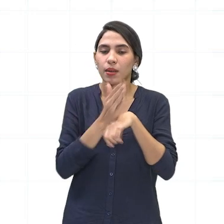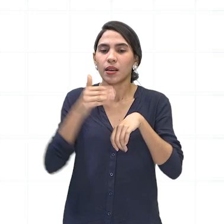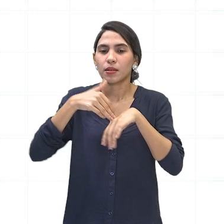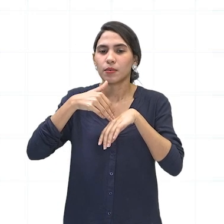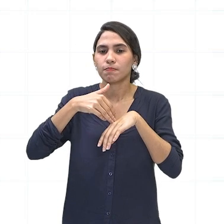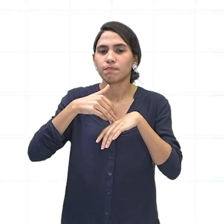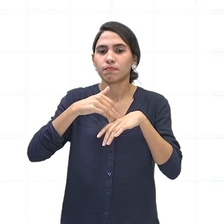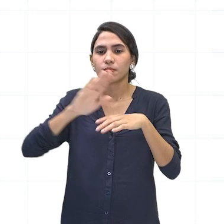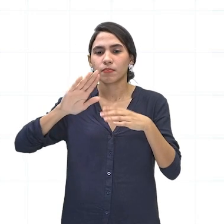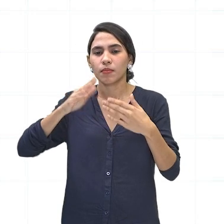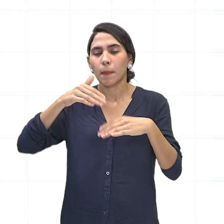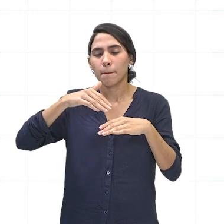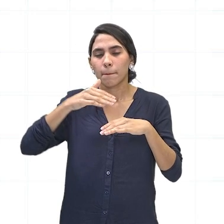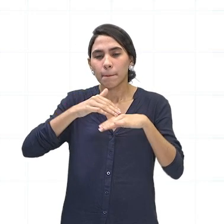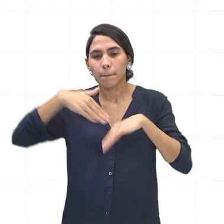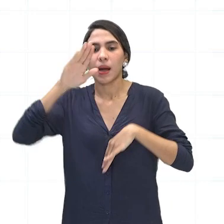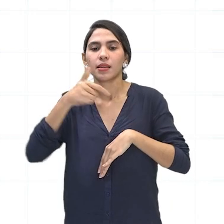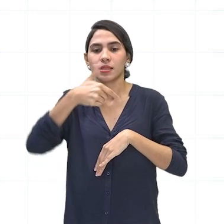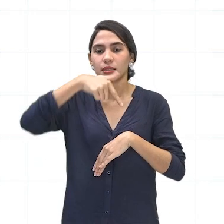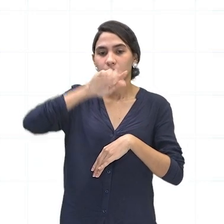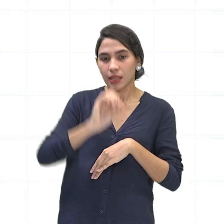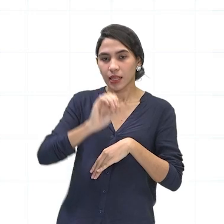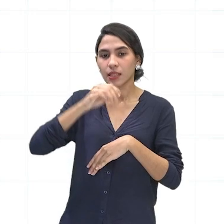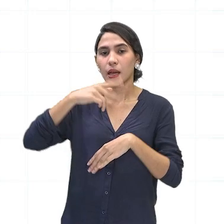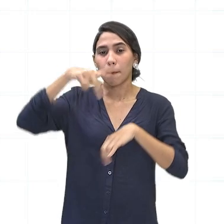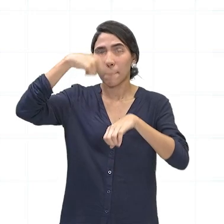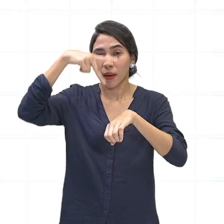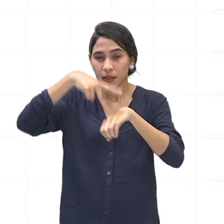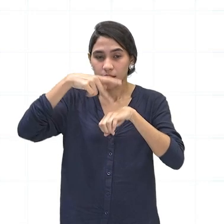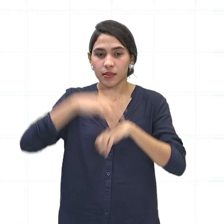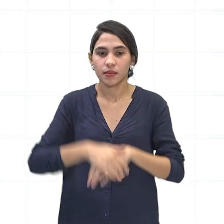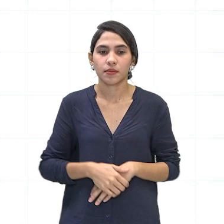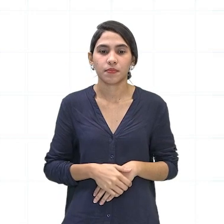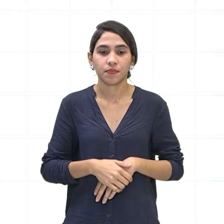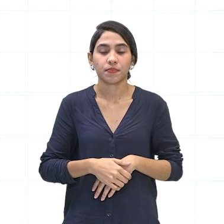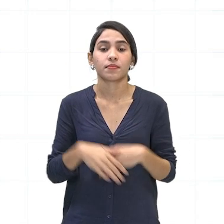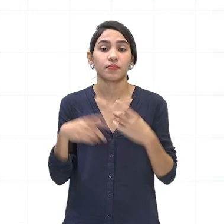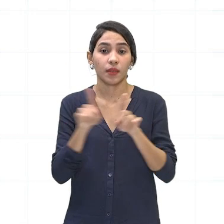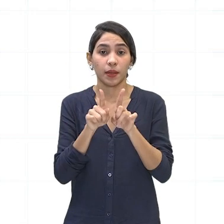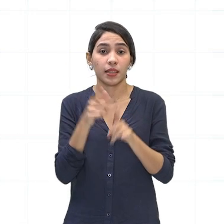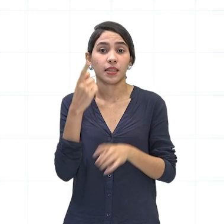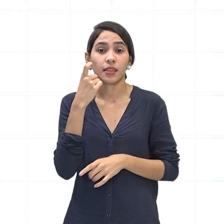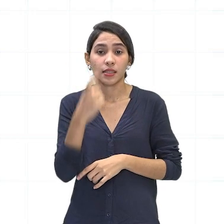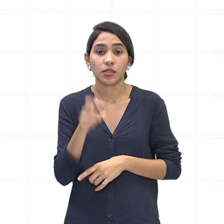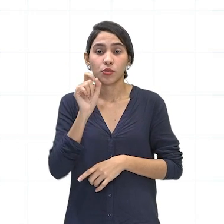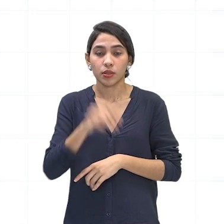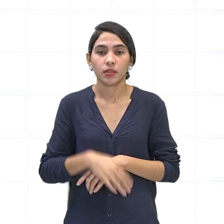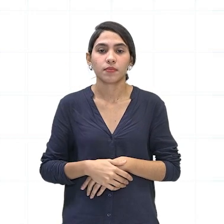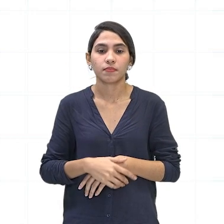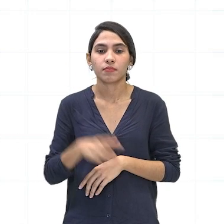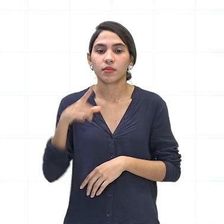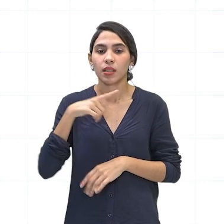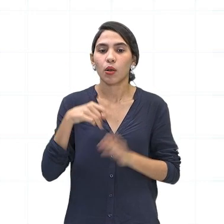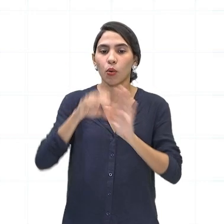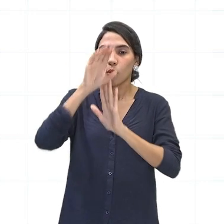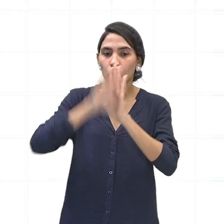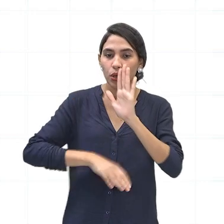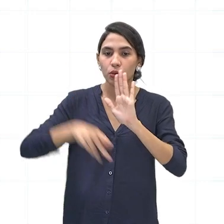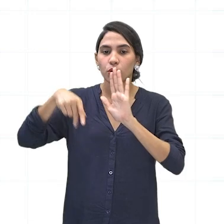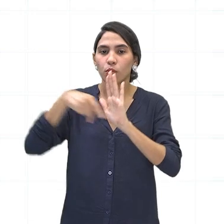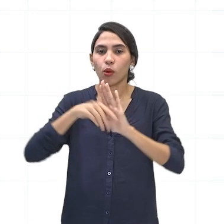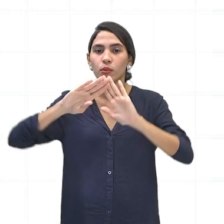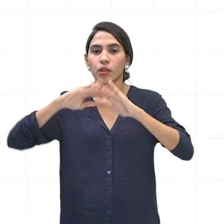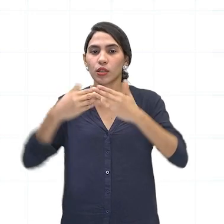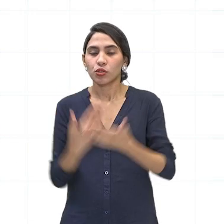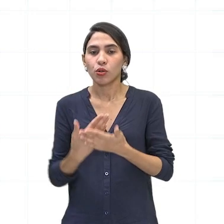mais de 70 países. E olha só que interessante, faz parte do currículo das